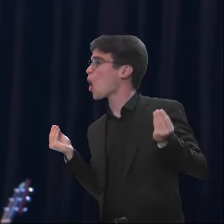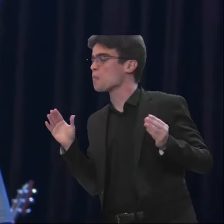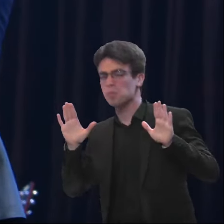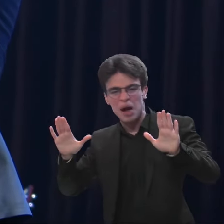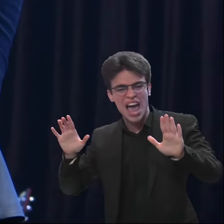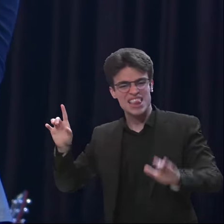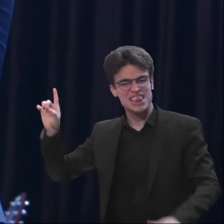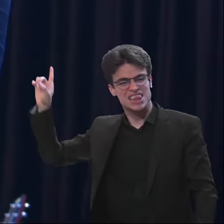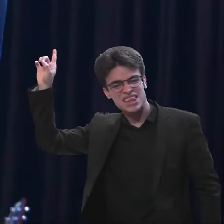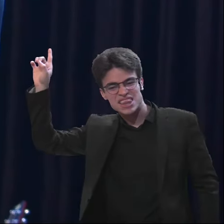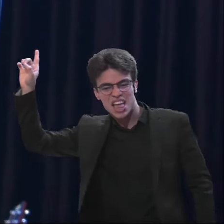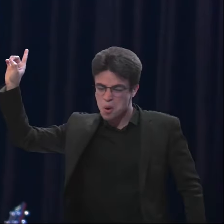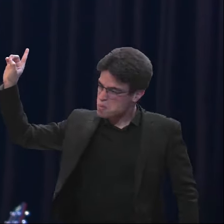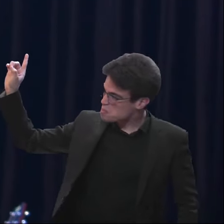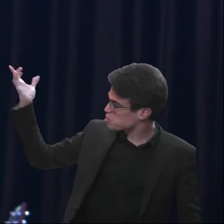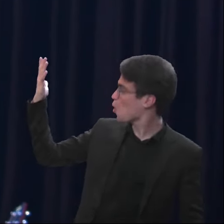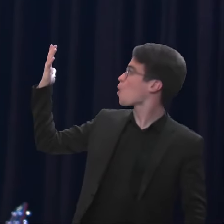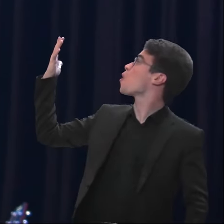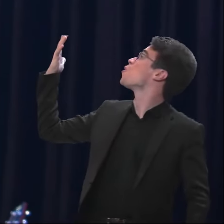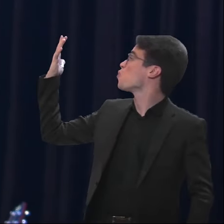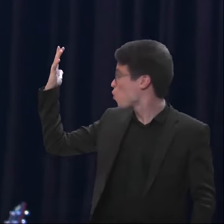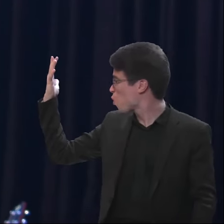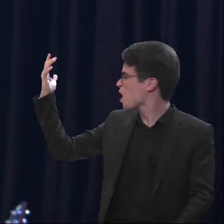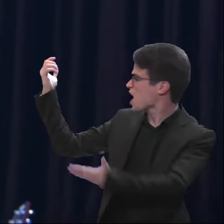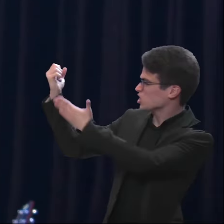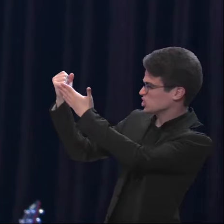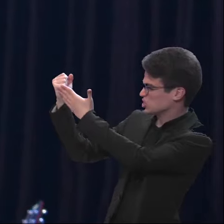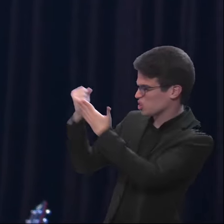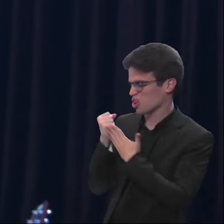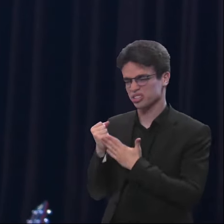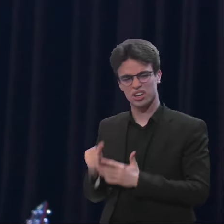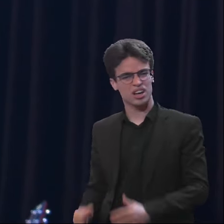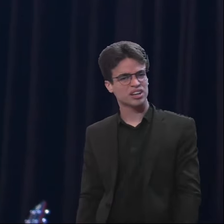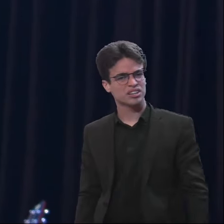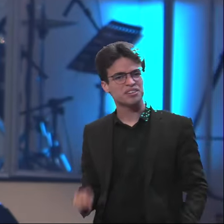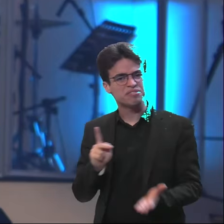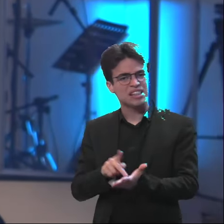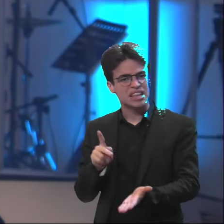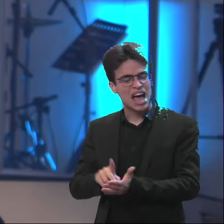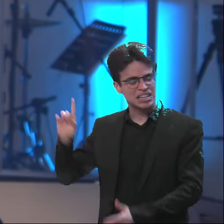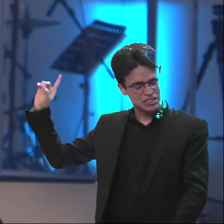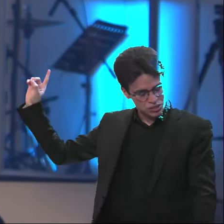Deus apareceu na sua história. Ele elevou os olhos.